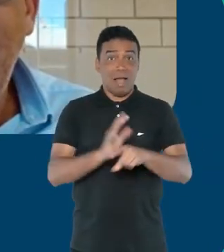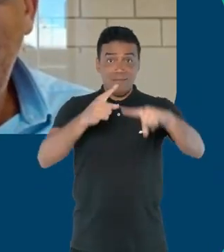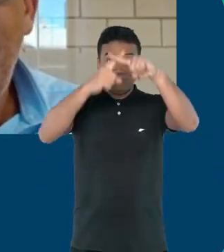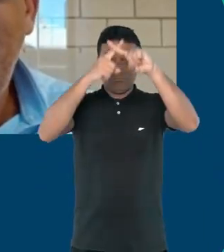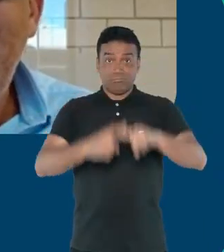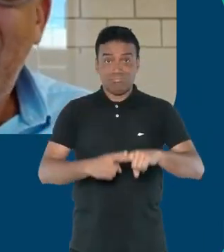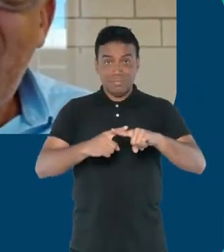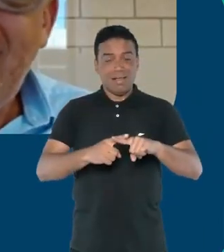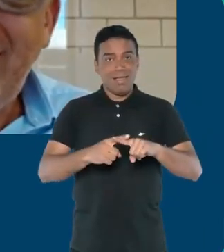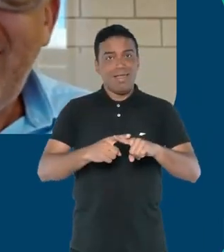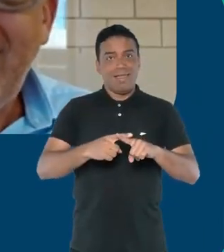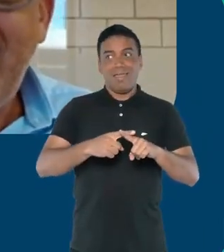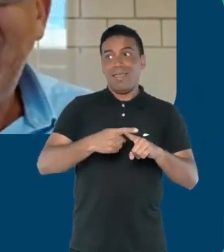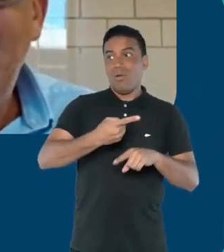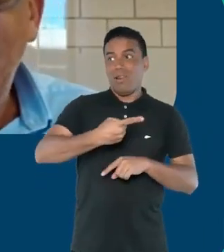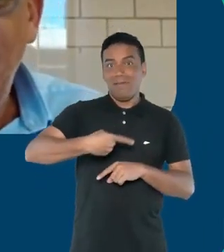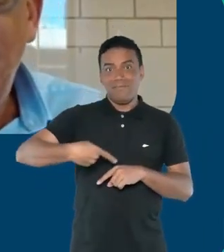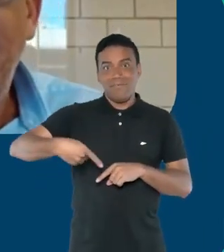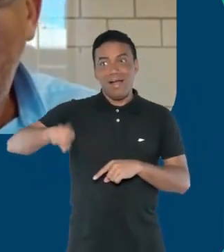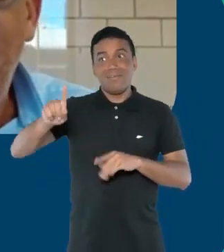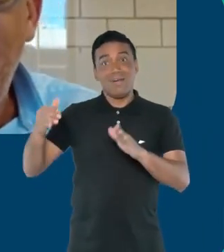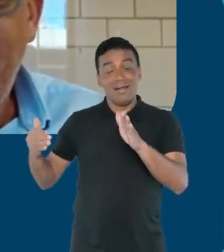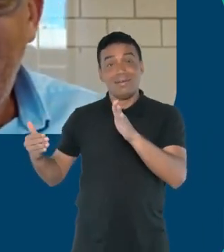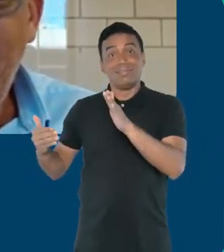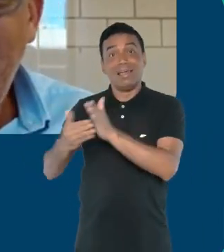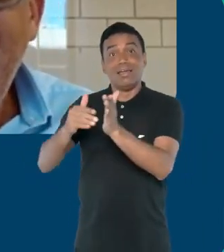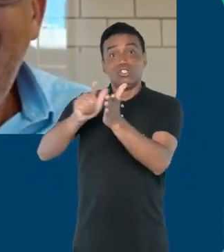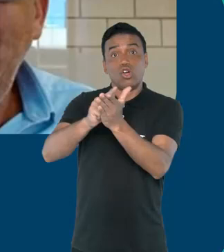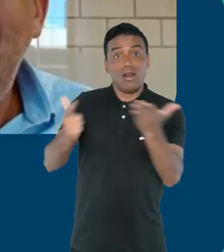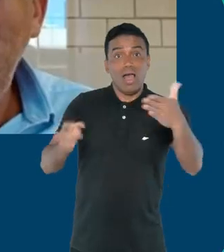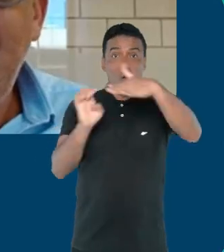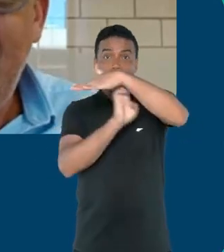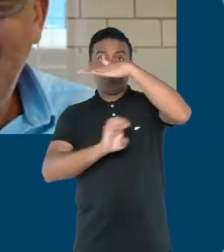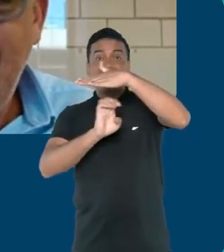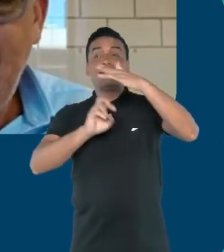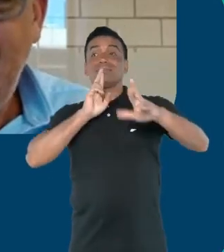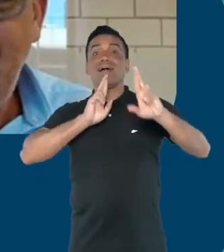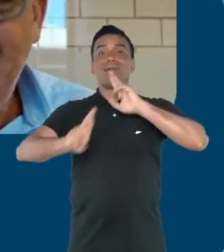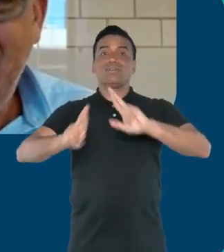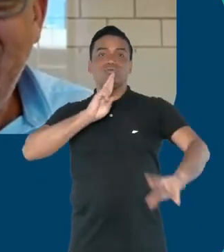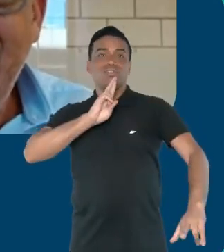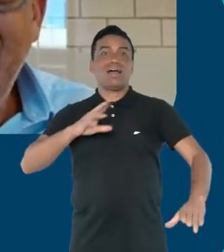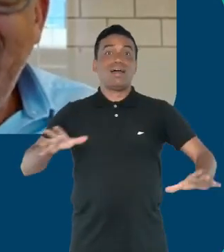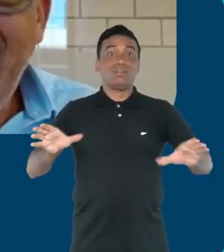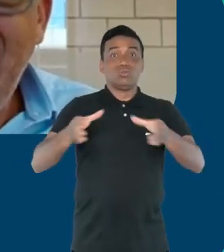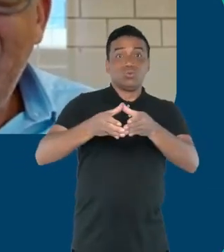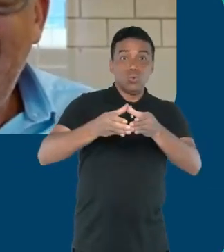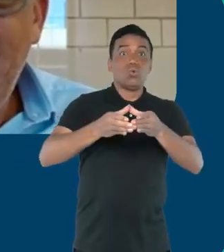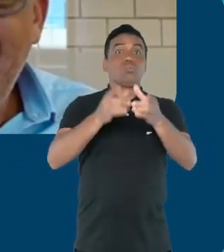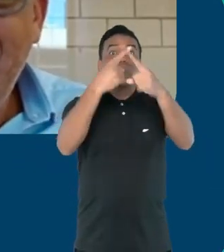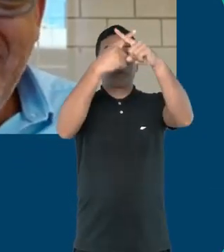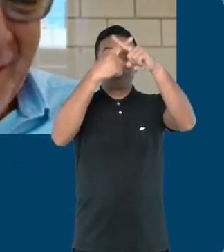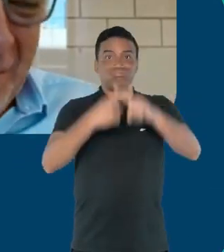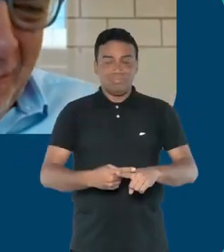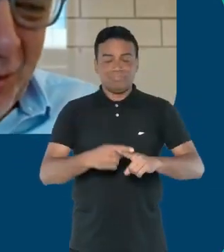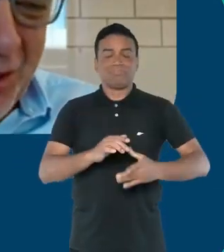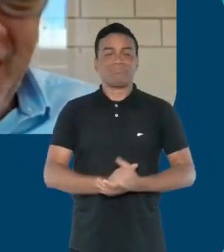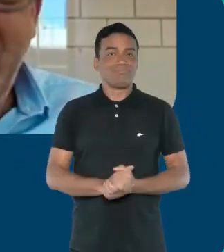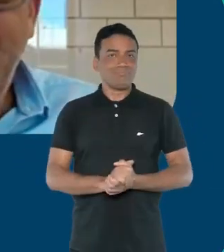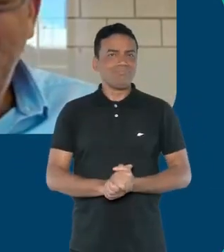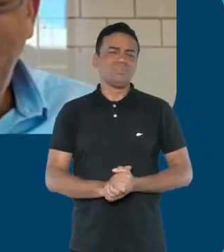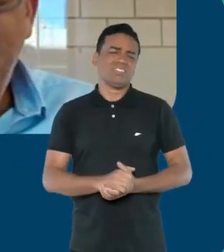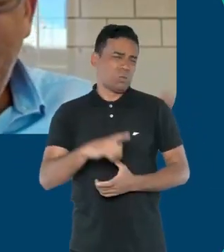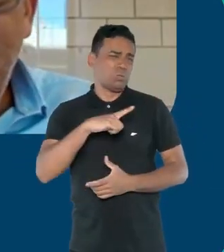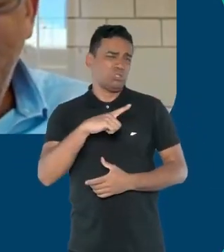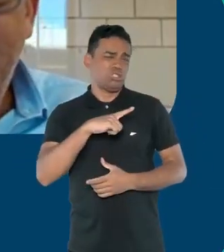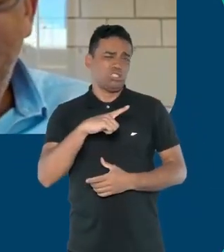parte superior esquerda, lê-se Ministério da Cultura, CEMIG e MGE apresentam. Na parte superior direita,